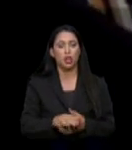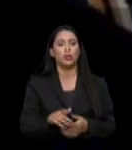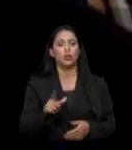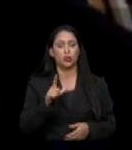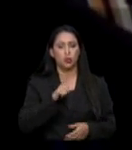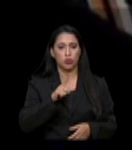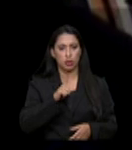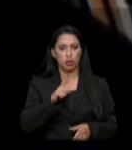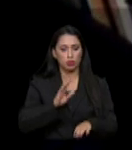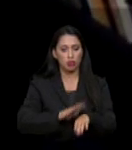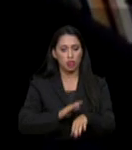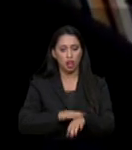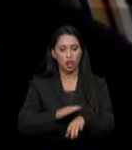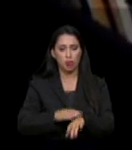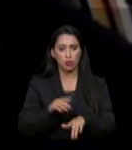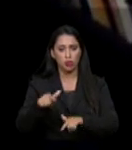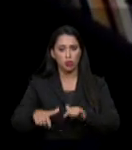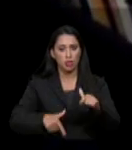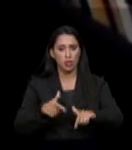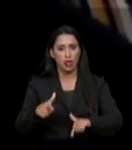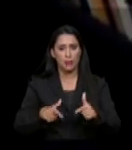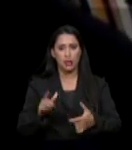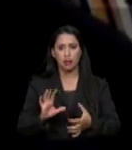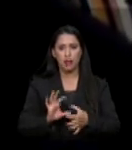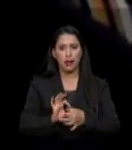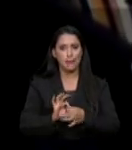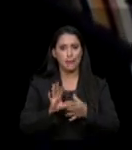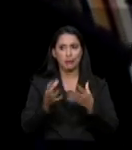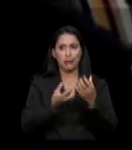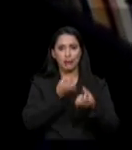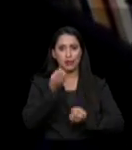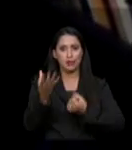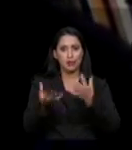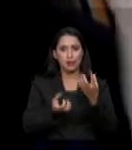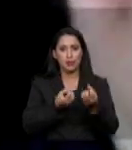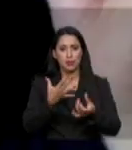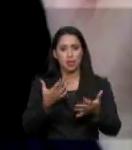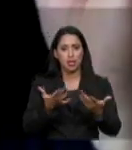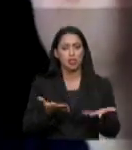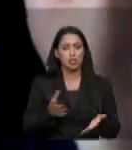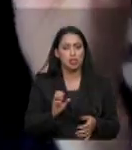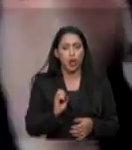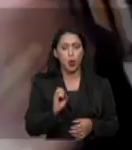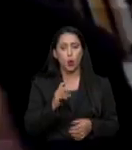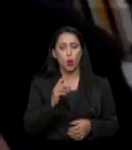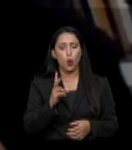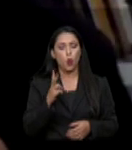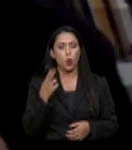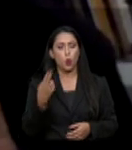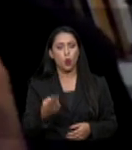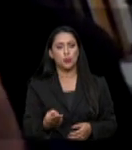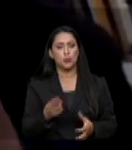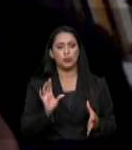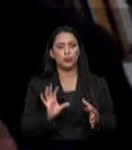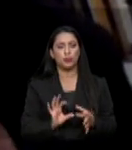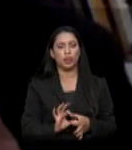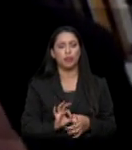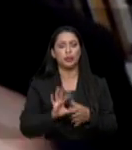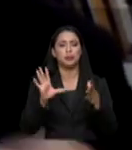sua liberdade de expressão ou de sua liberdade de